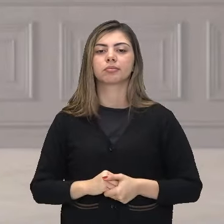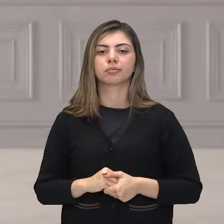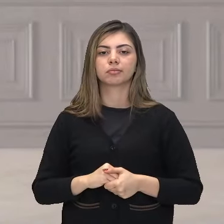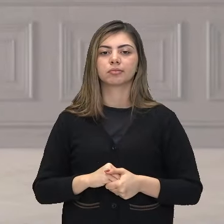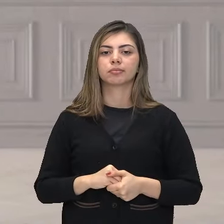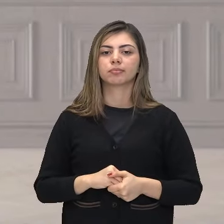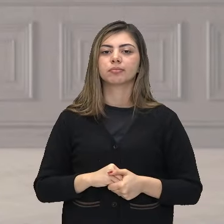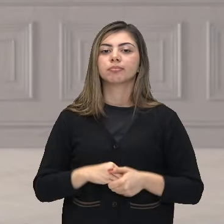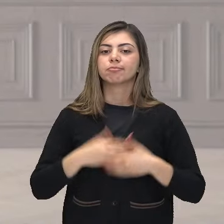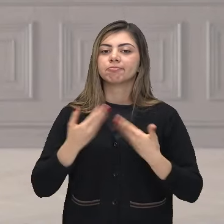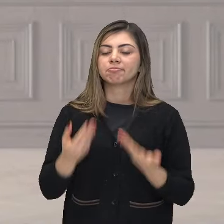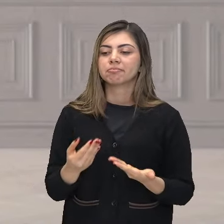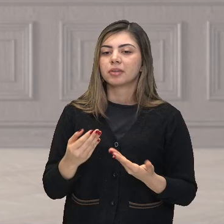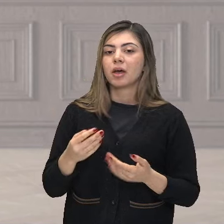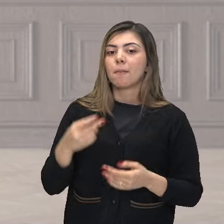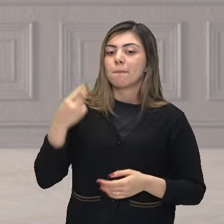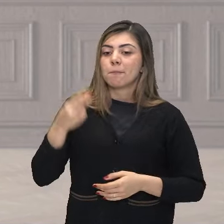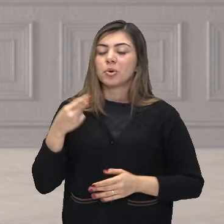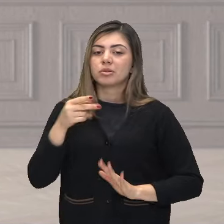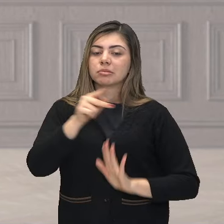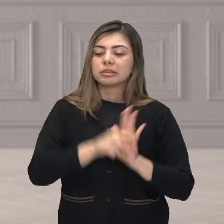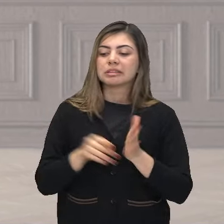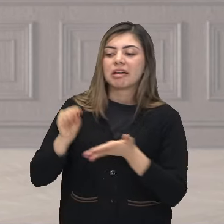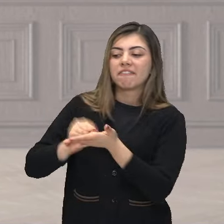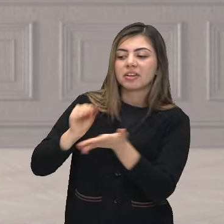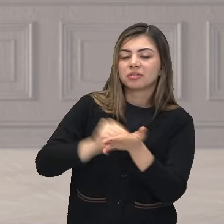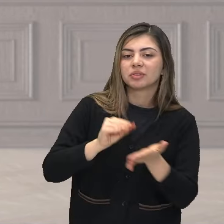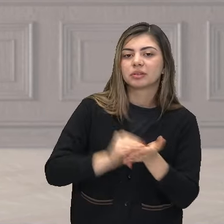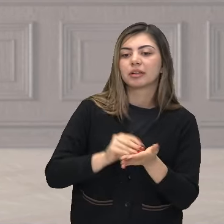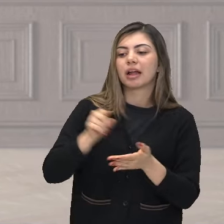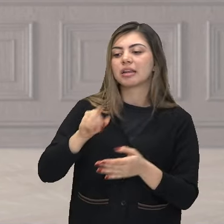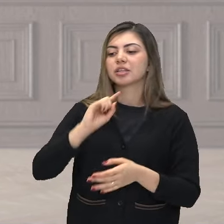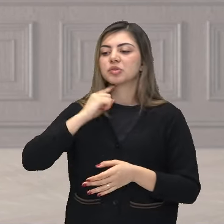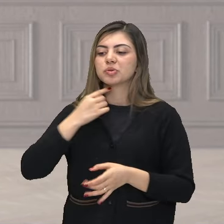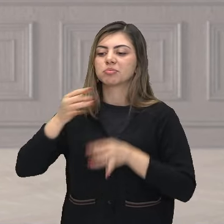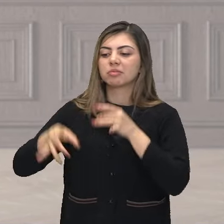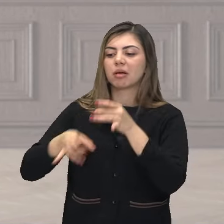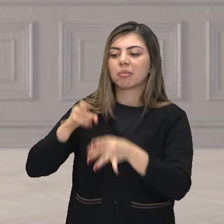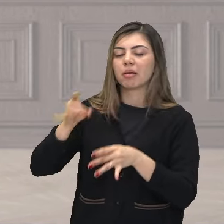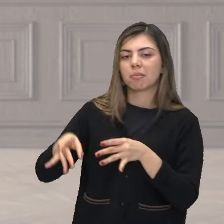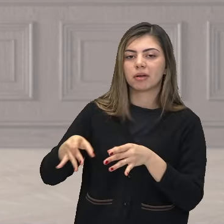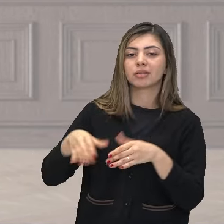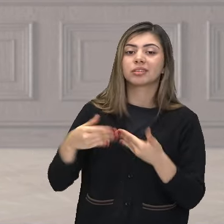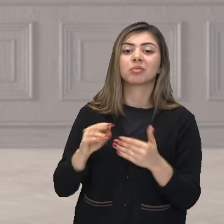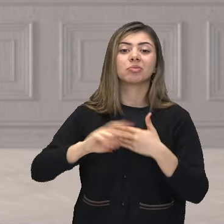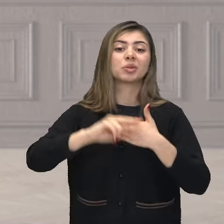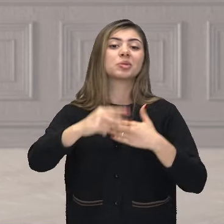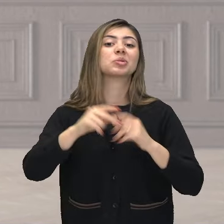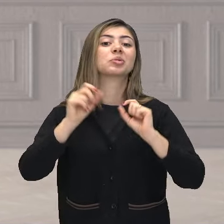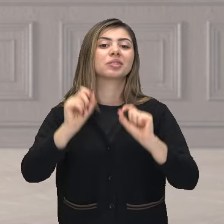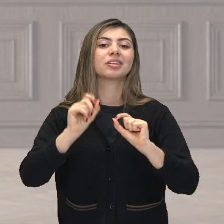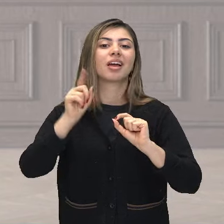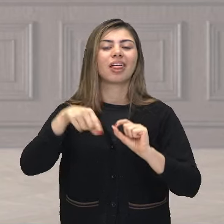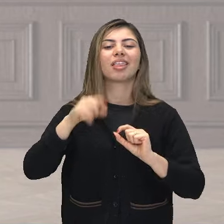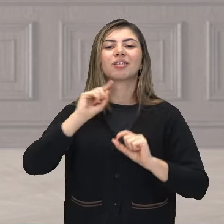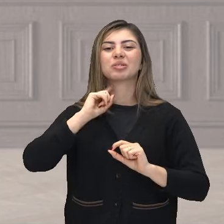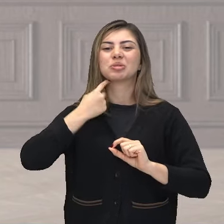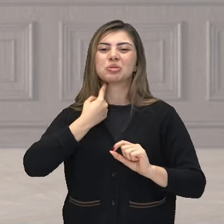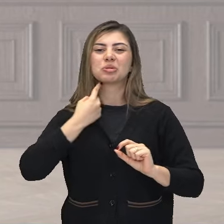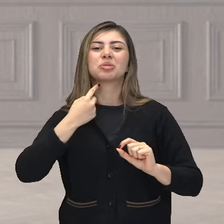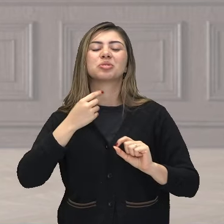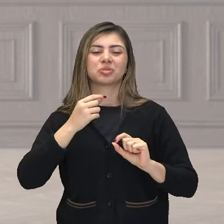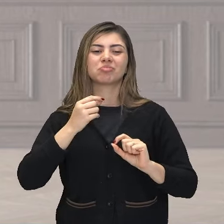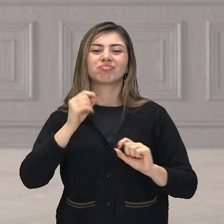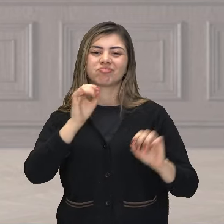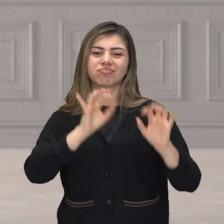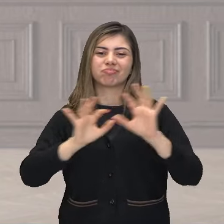a falta de políticas de gestão de resíduos adequadas tem como consequência o aumento da poluição e